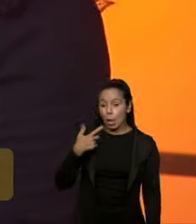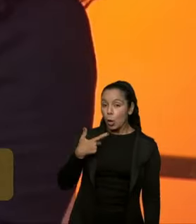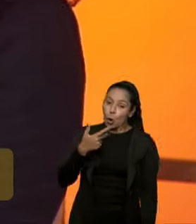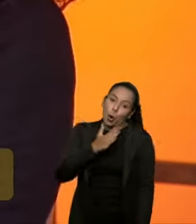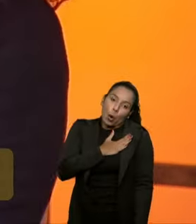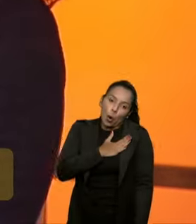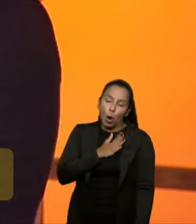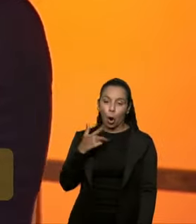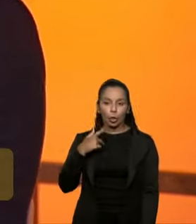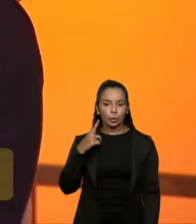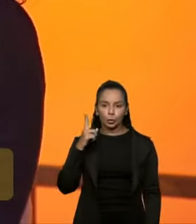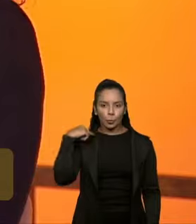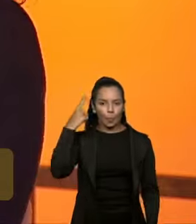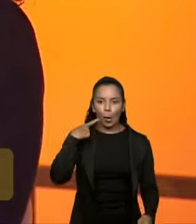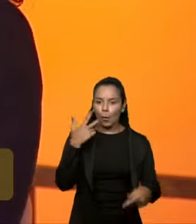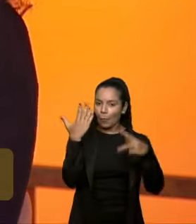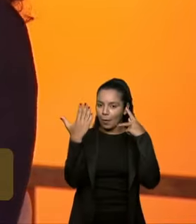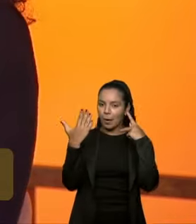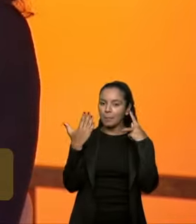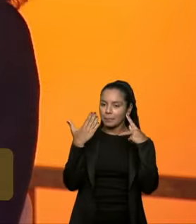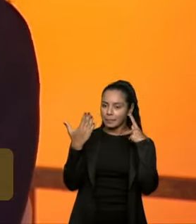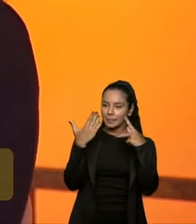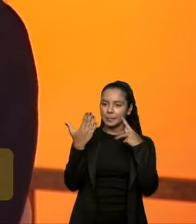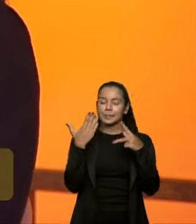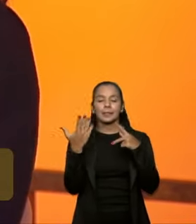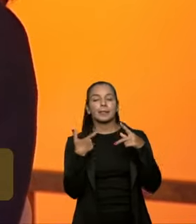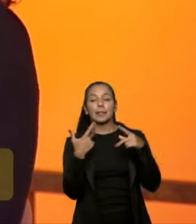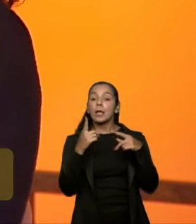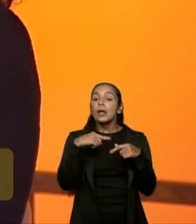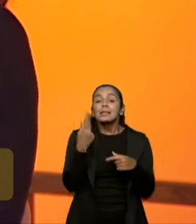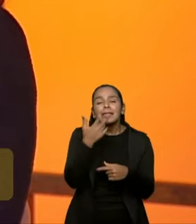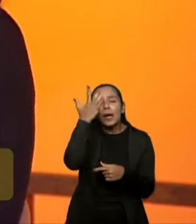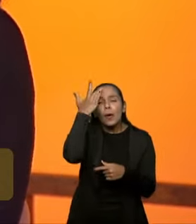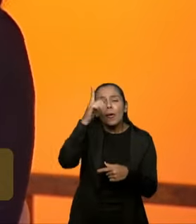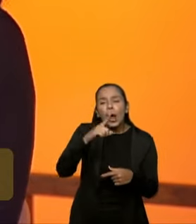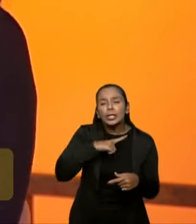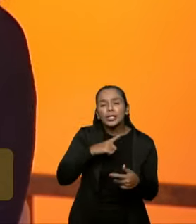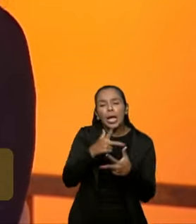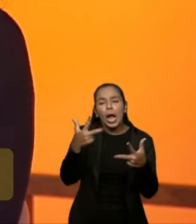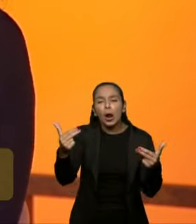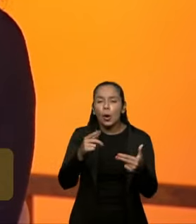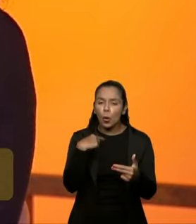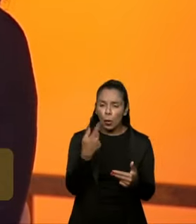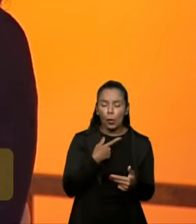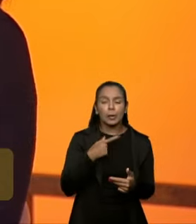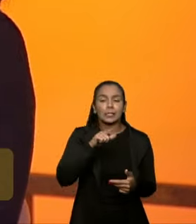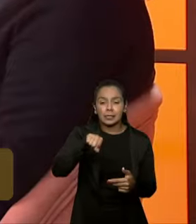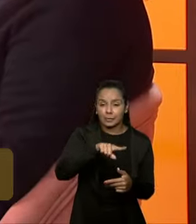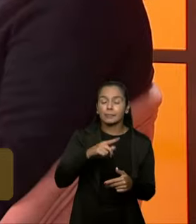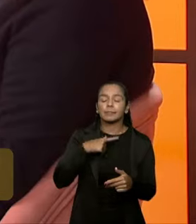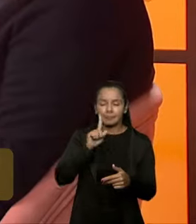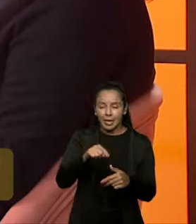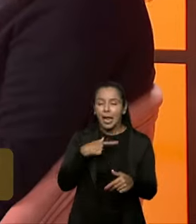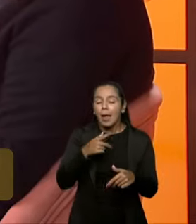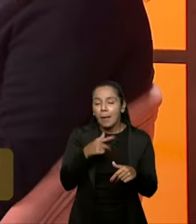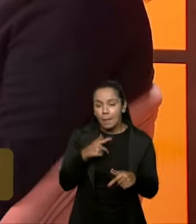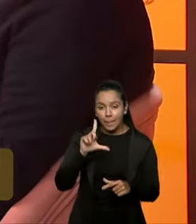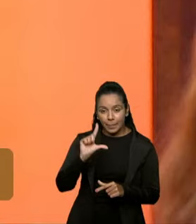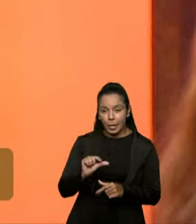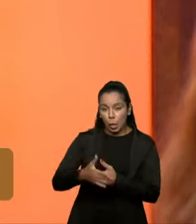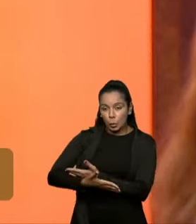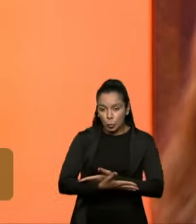psicanalístico, e Dudu, que é um grande cantor, compositor, tu não acha que isso tem a ver com aquelas mães, negócio de cantar aquelas músicas, não, quando a gente era pequeno, botar pra